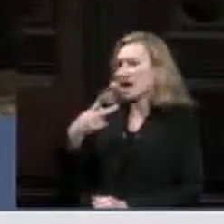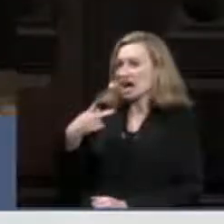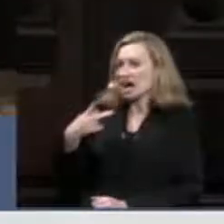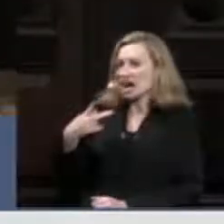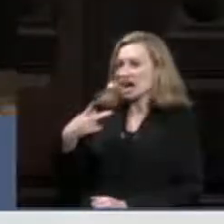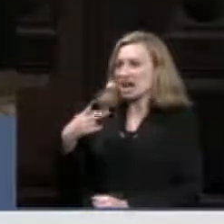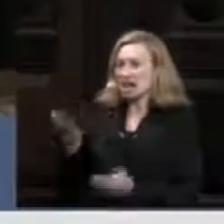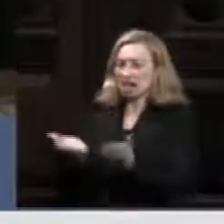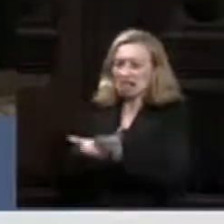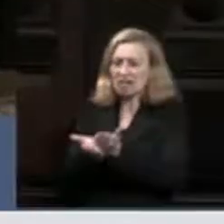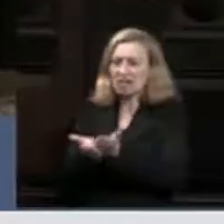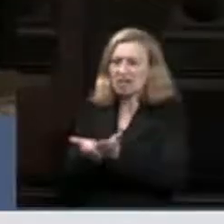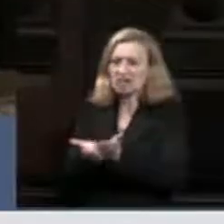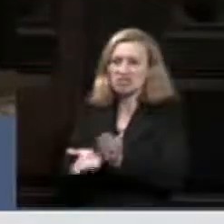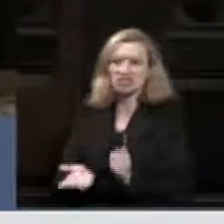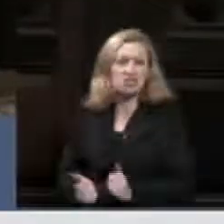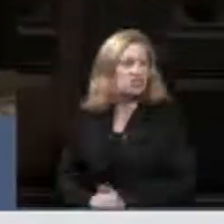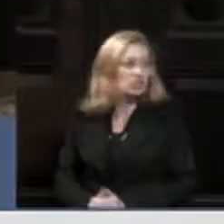evangélica,